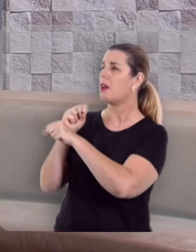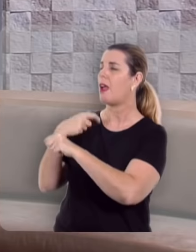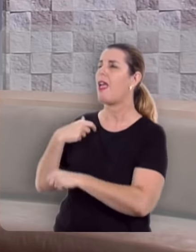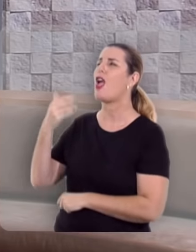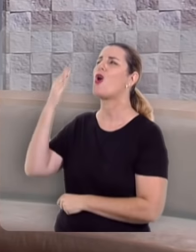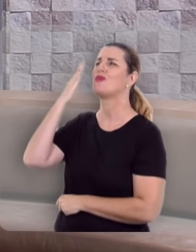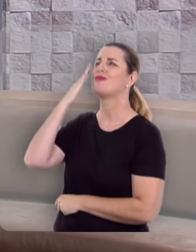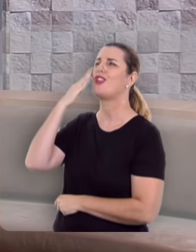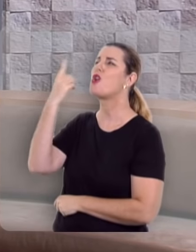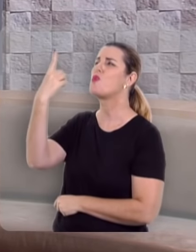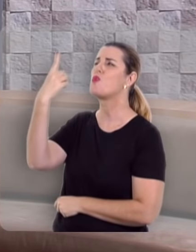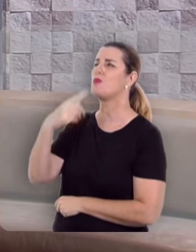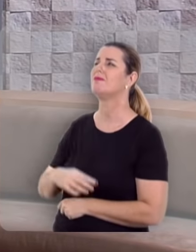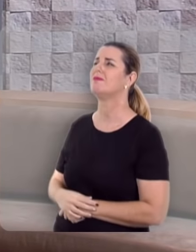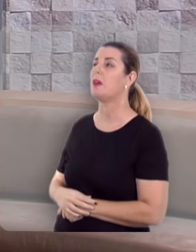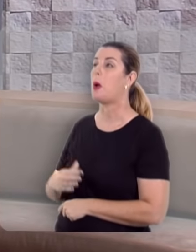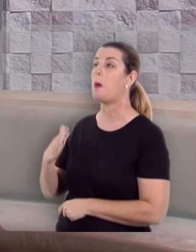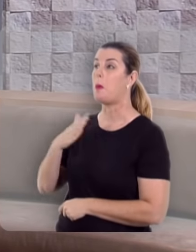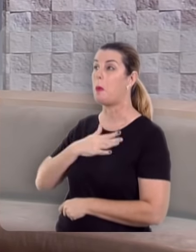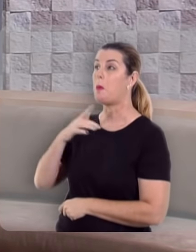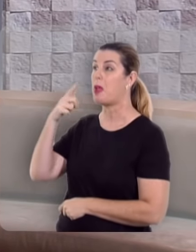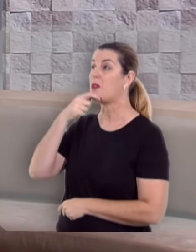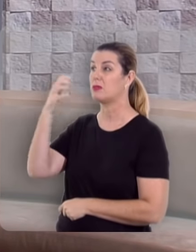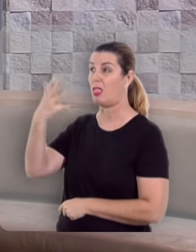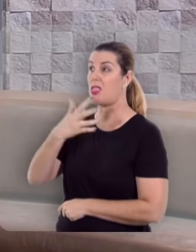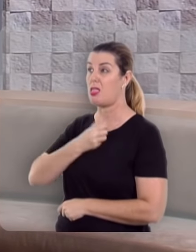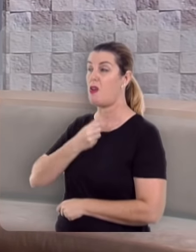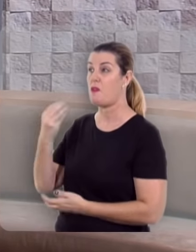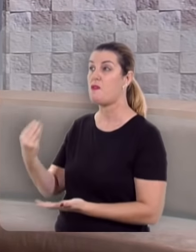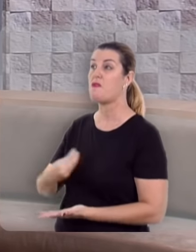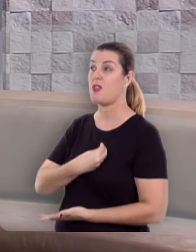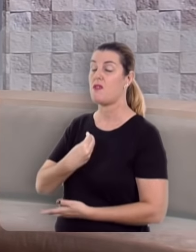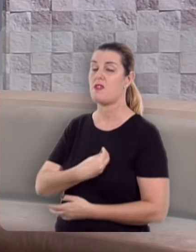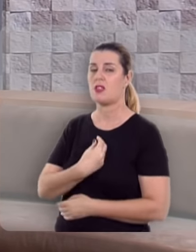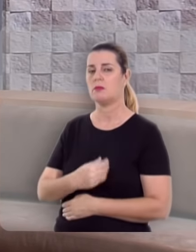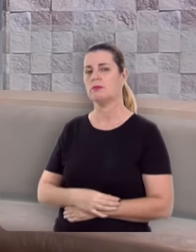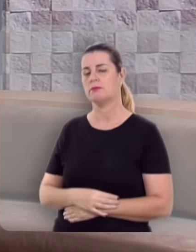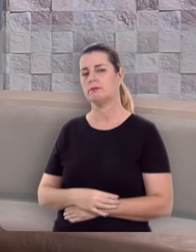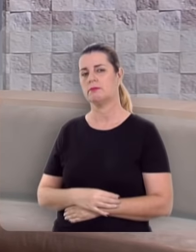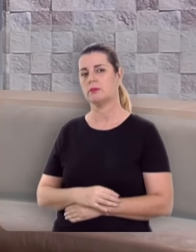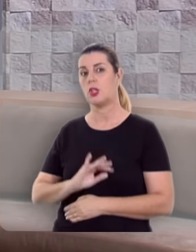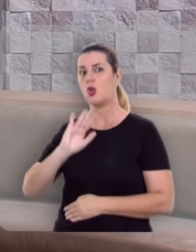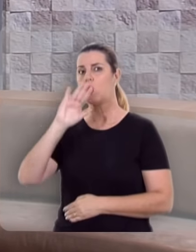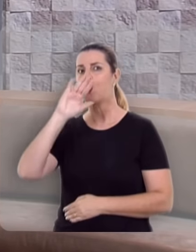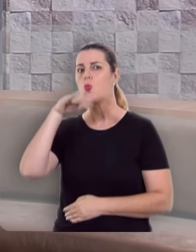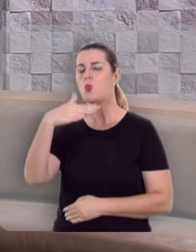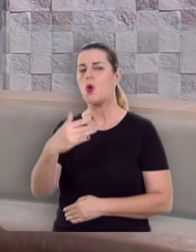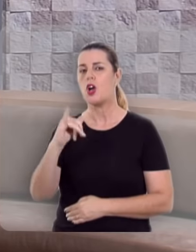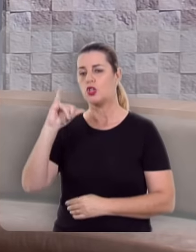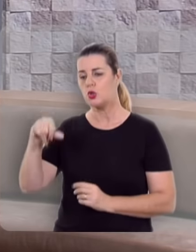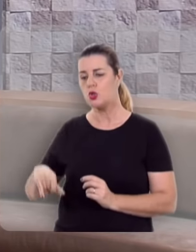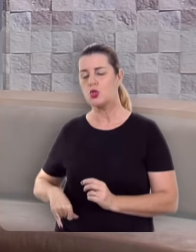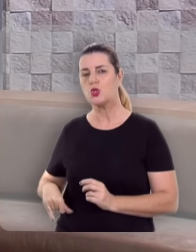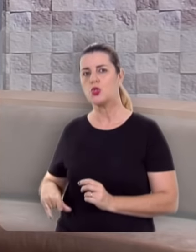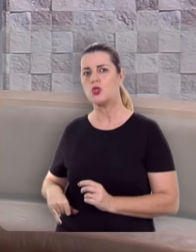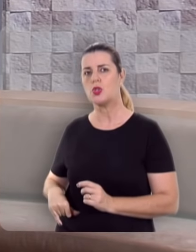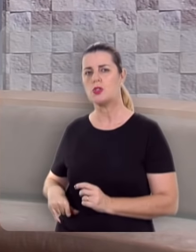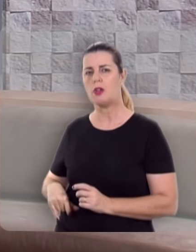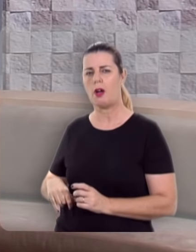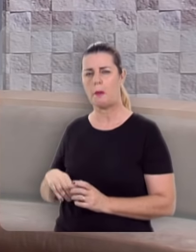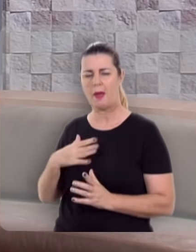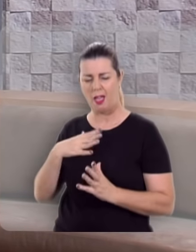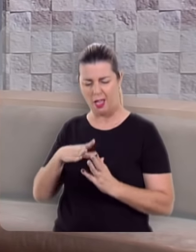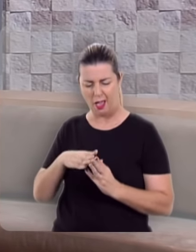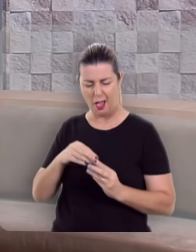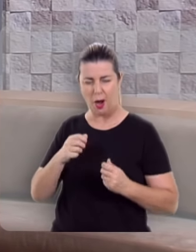Deus. E então Jó arranca do peito um brado de esperança e diz: